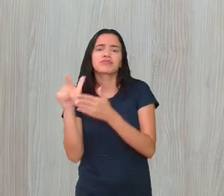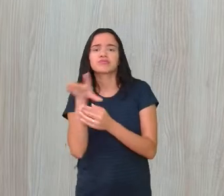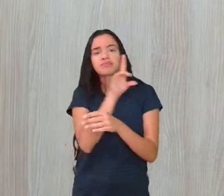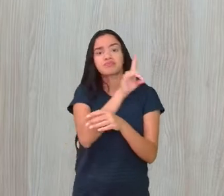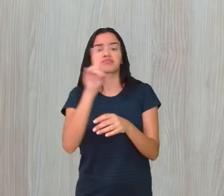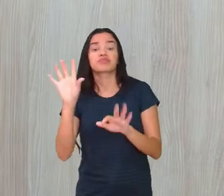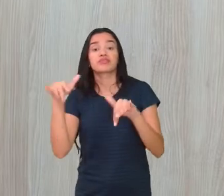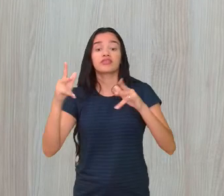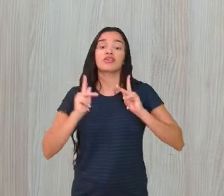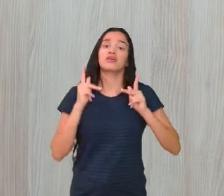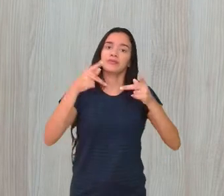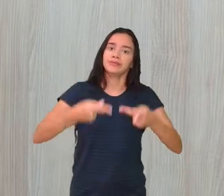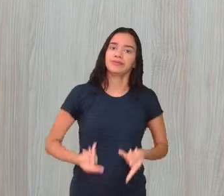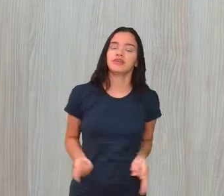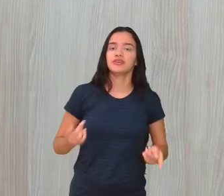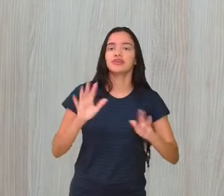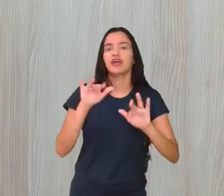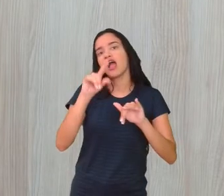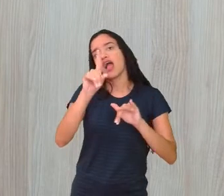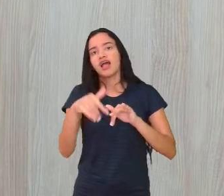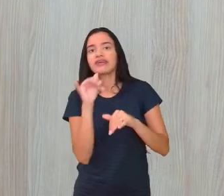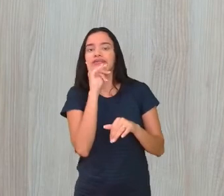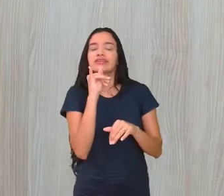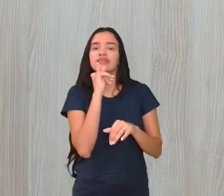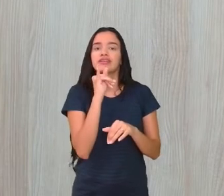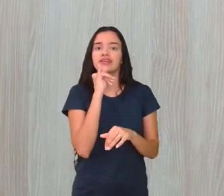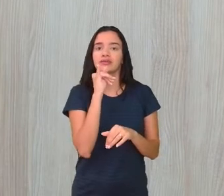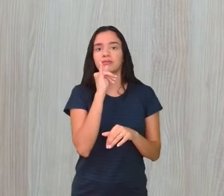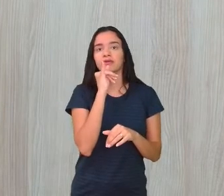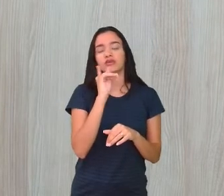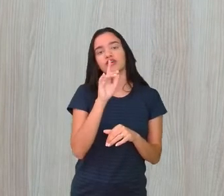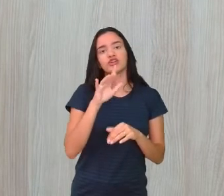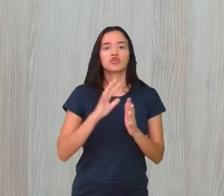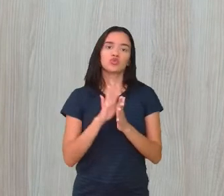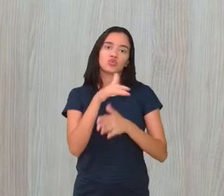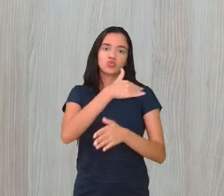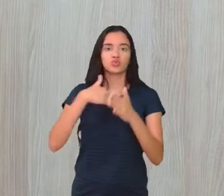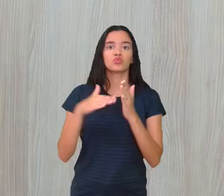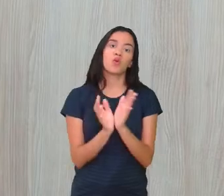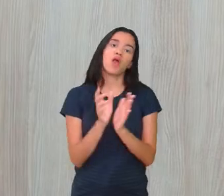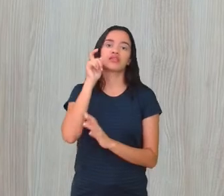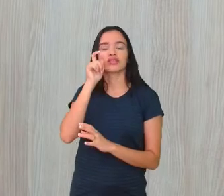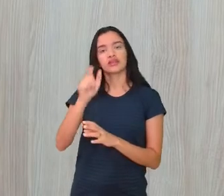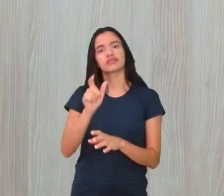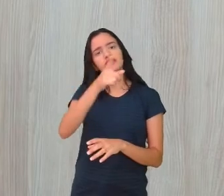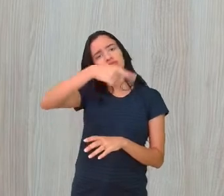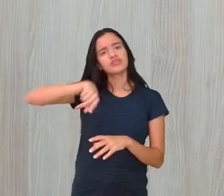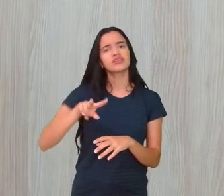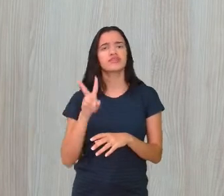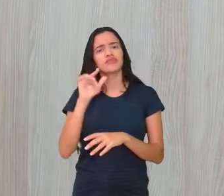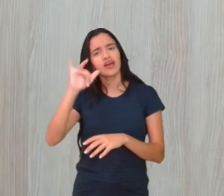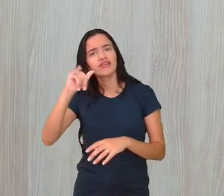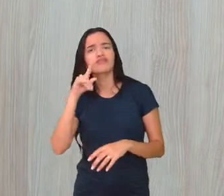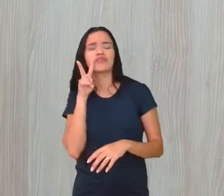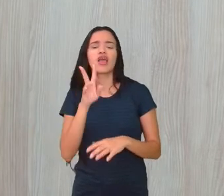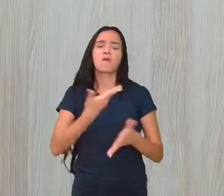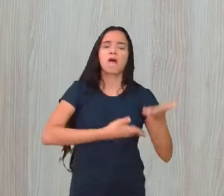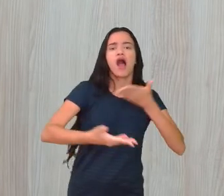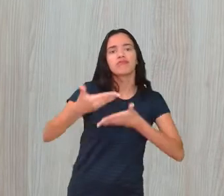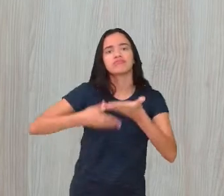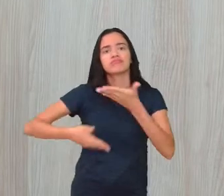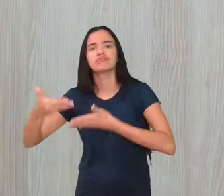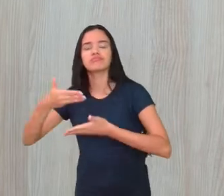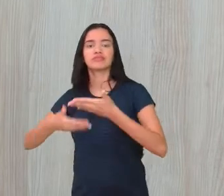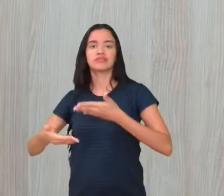aspectos humanos, né? Na questão aí desses deuses e tudo mais. É bem interessante que você vai ver bem uma relação